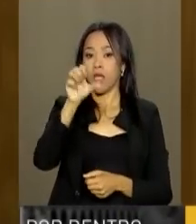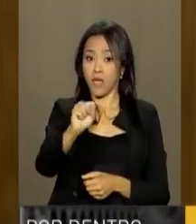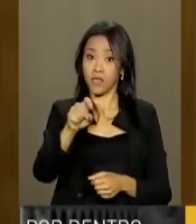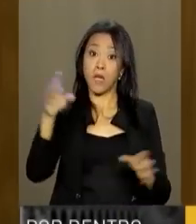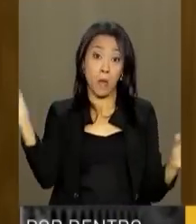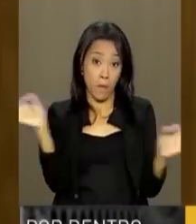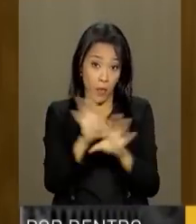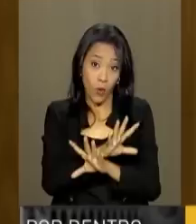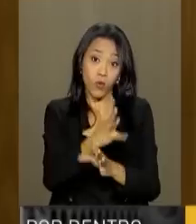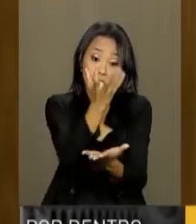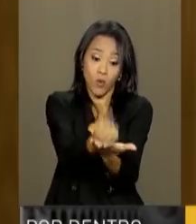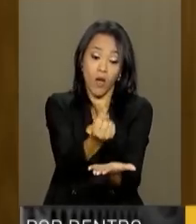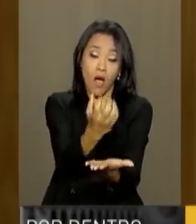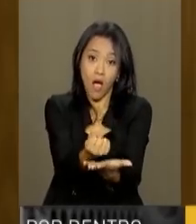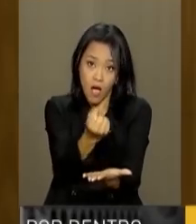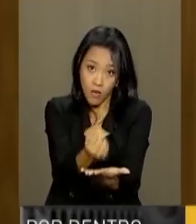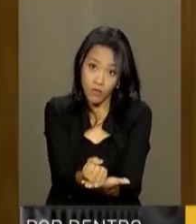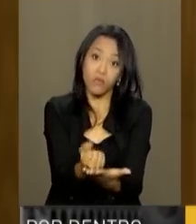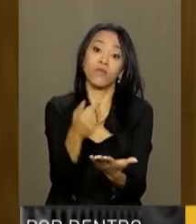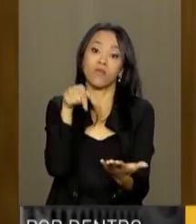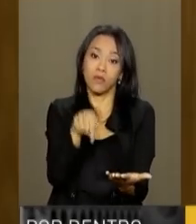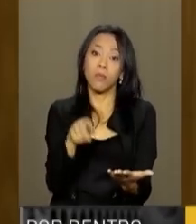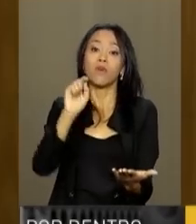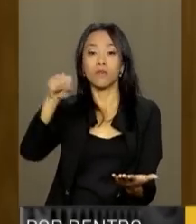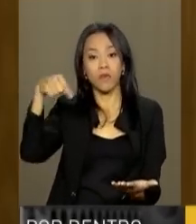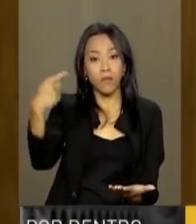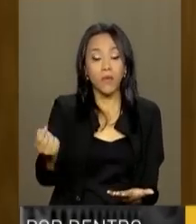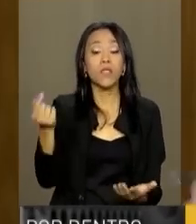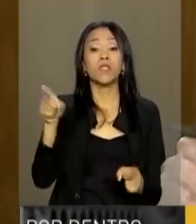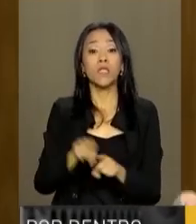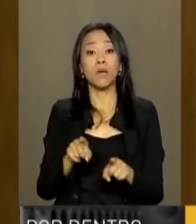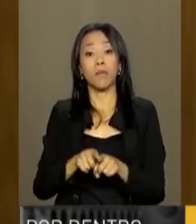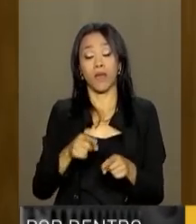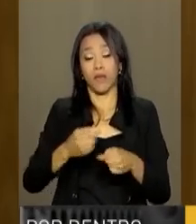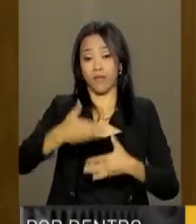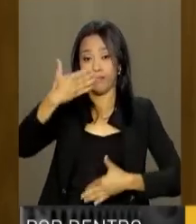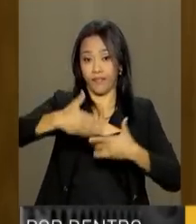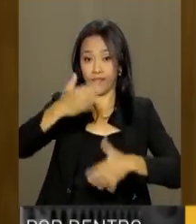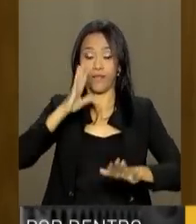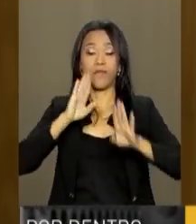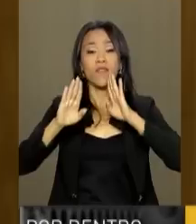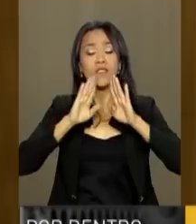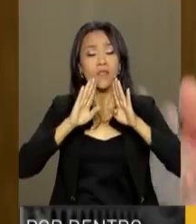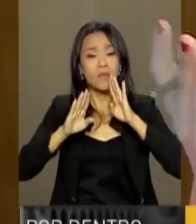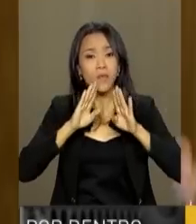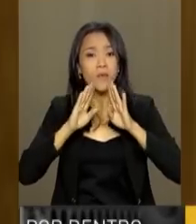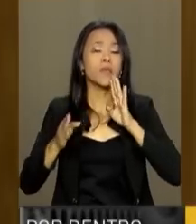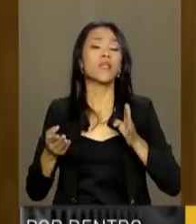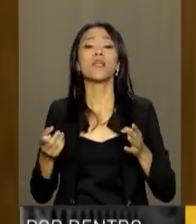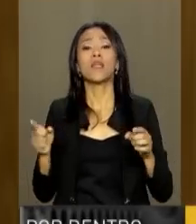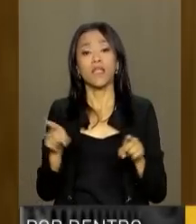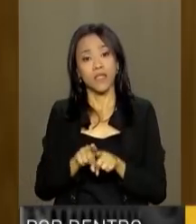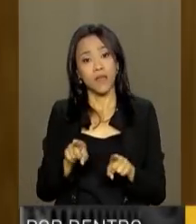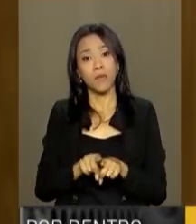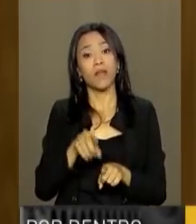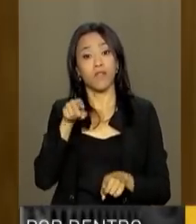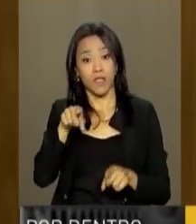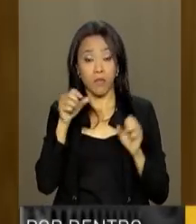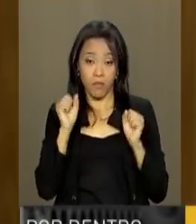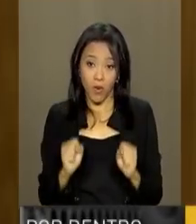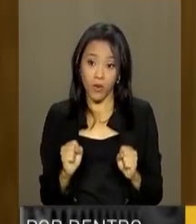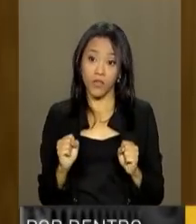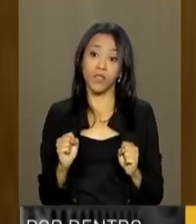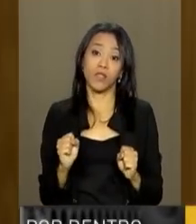nacional de rádio nós estamos ao vivo também pela página do facebook do ministério do desenvolvimento social e por lá também você pode